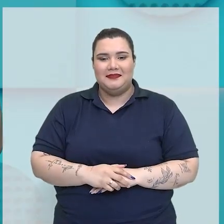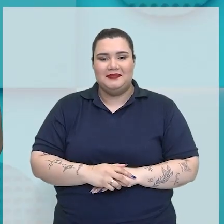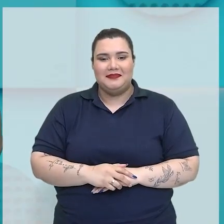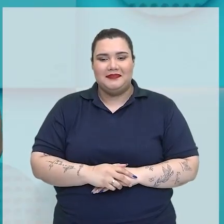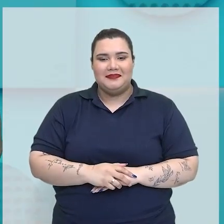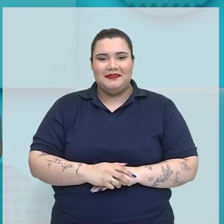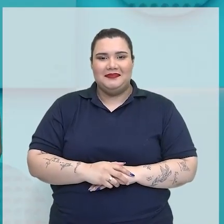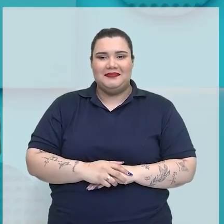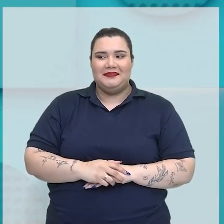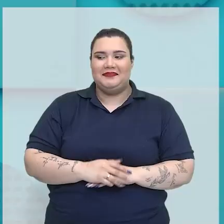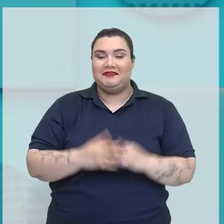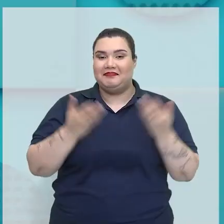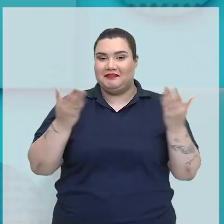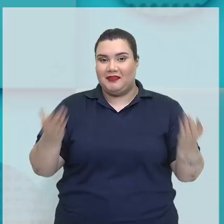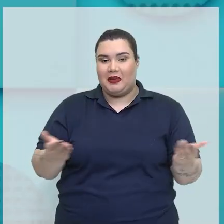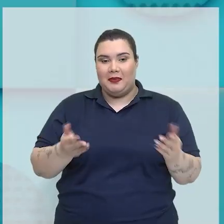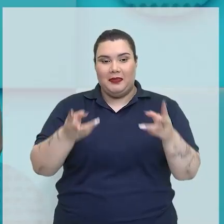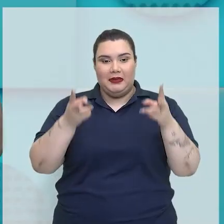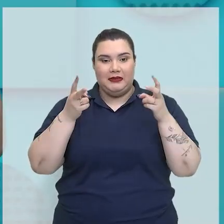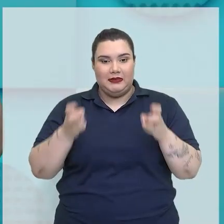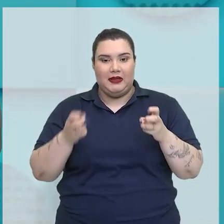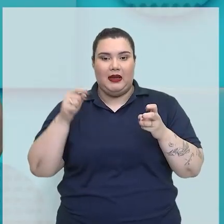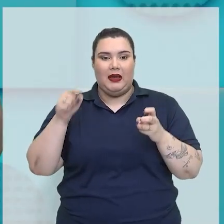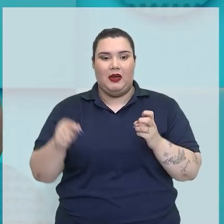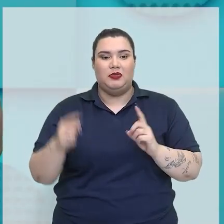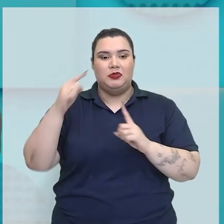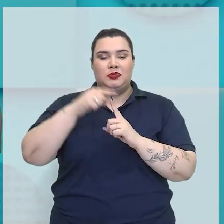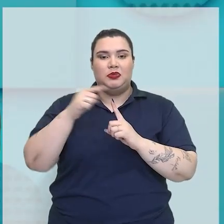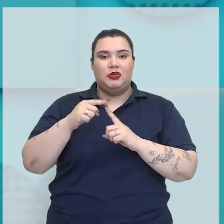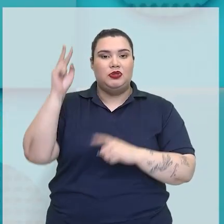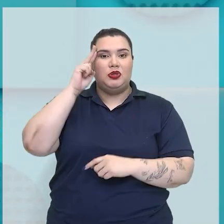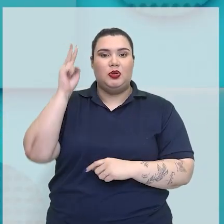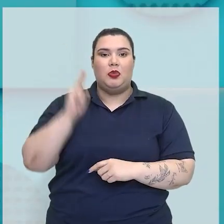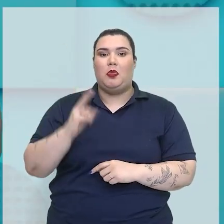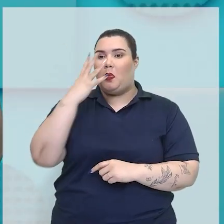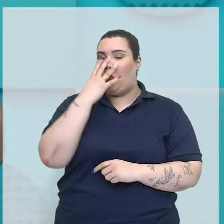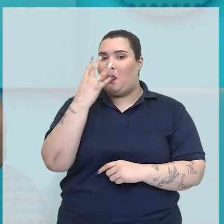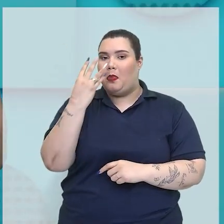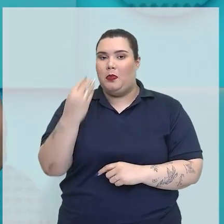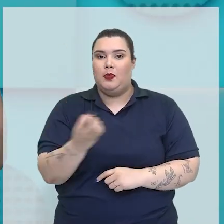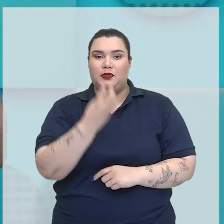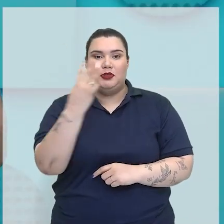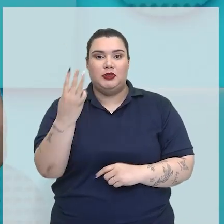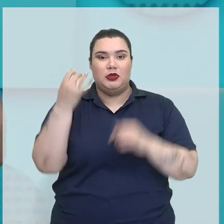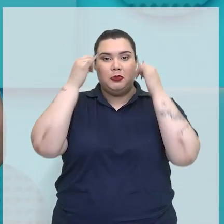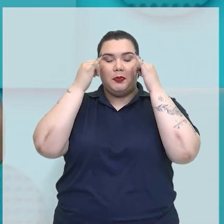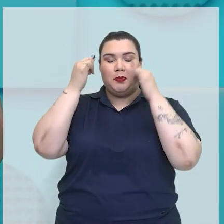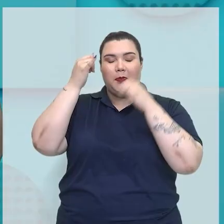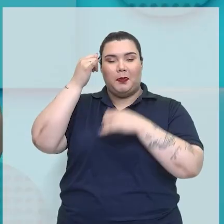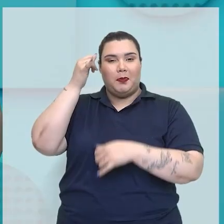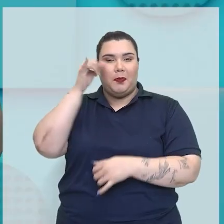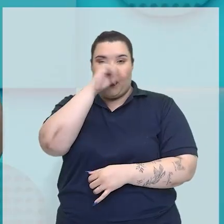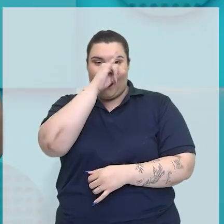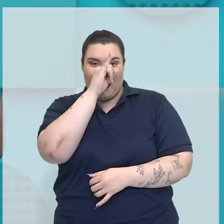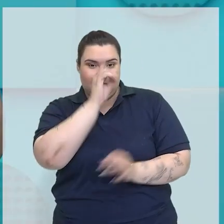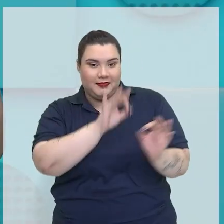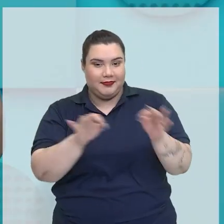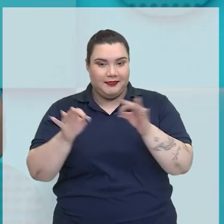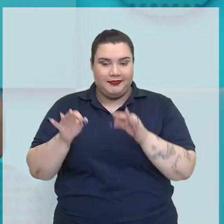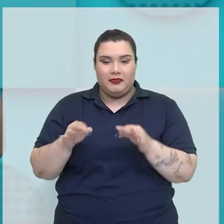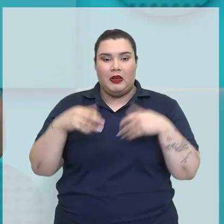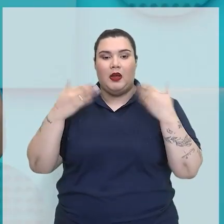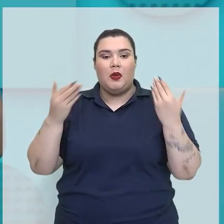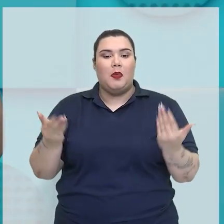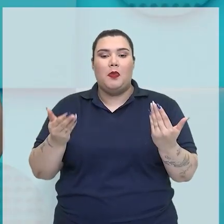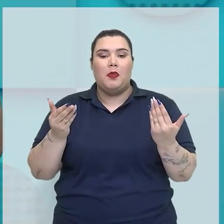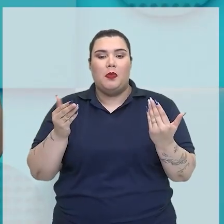Muito bem, então essa é uma releitura, né, da história do lobo mau com os três porquinhos, né? Então aí, qual